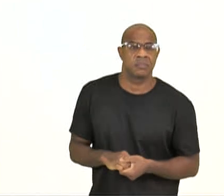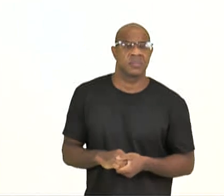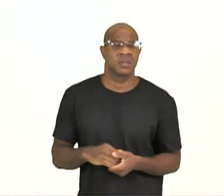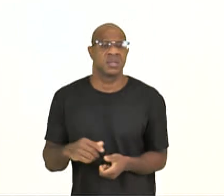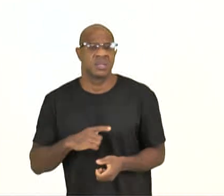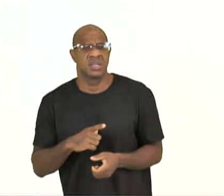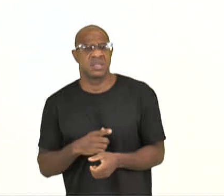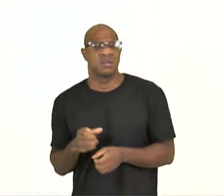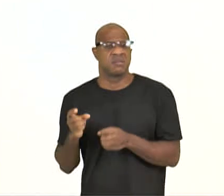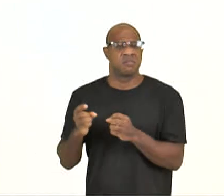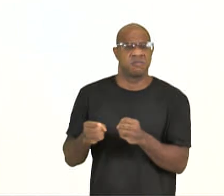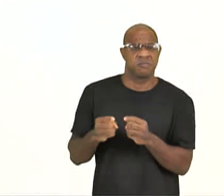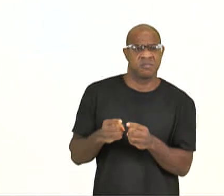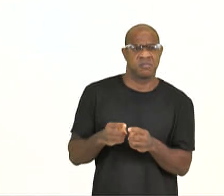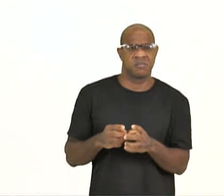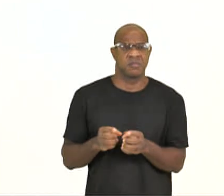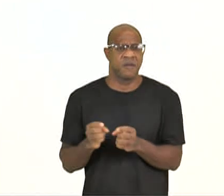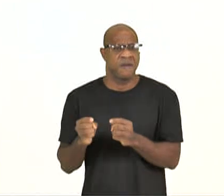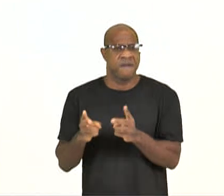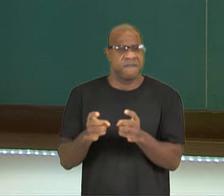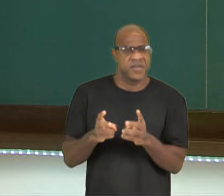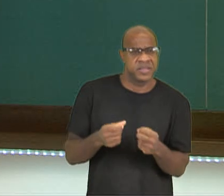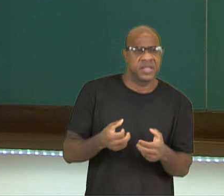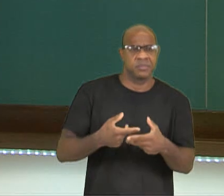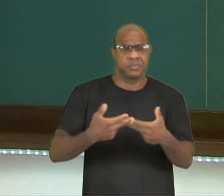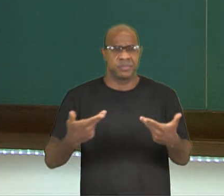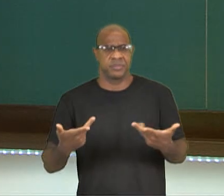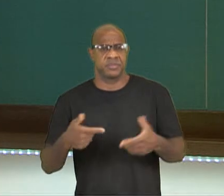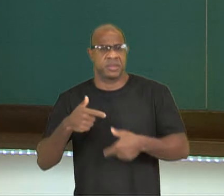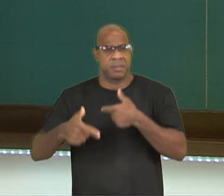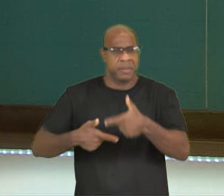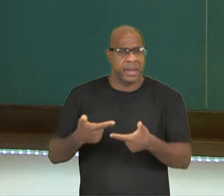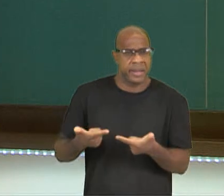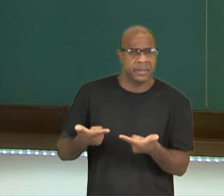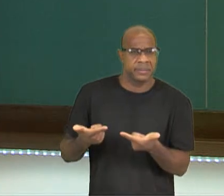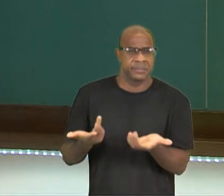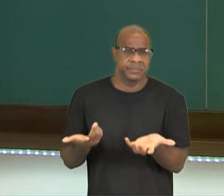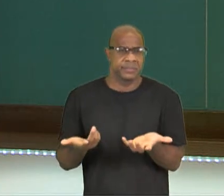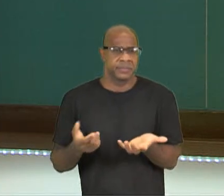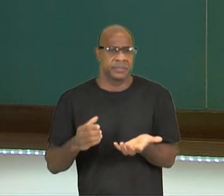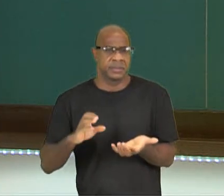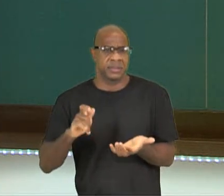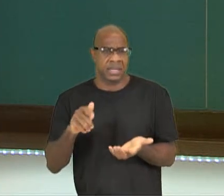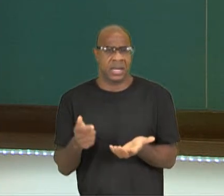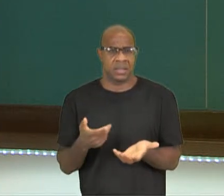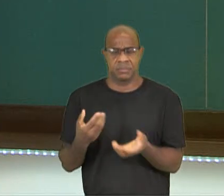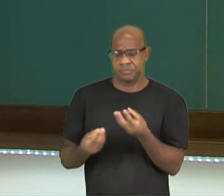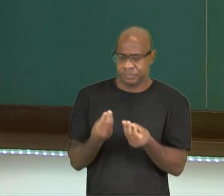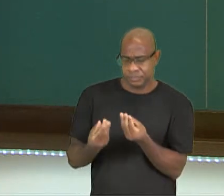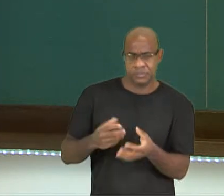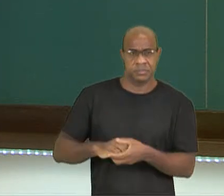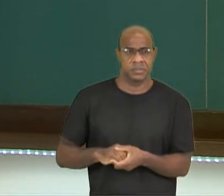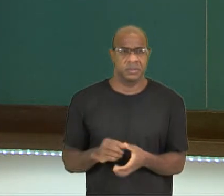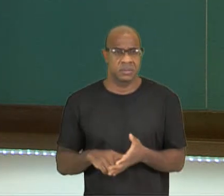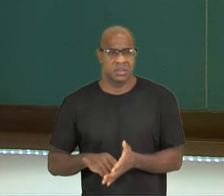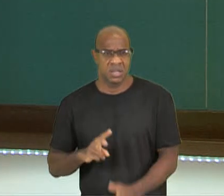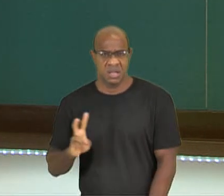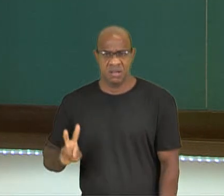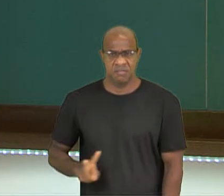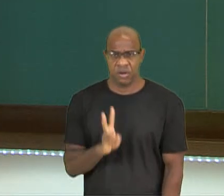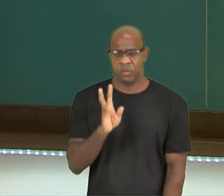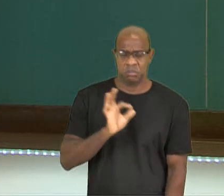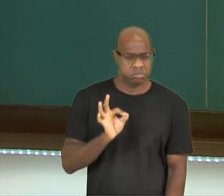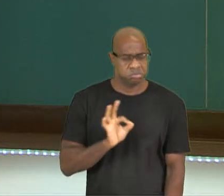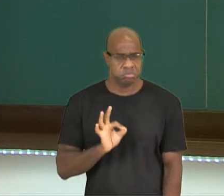eles valorizaram a arte, investiram a arte. A arte é o que fazia os fiéis chegarem próximo da igreja, que precisa sempre